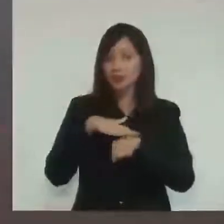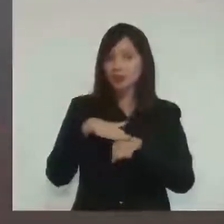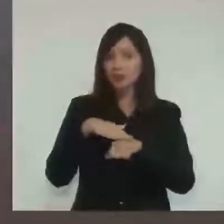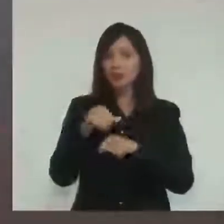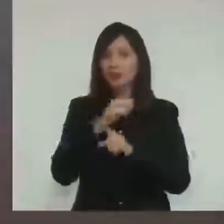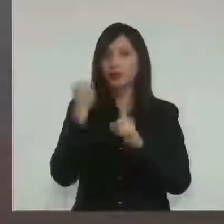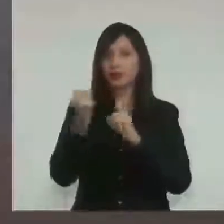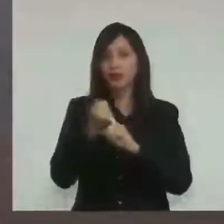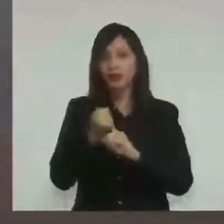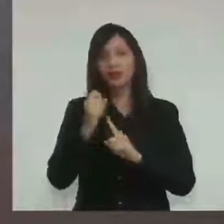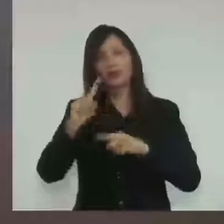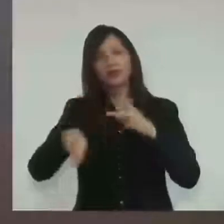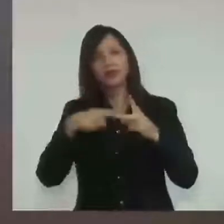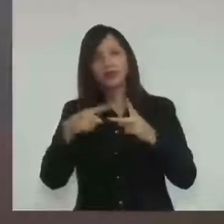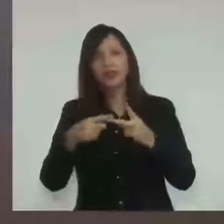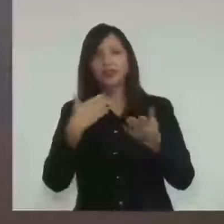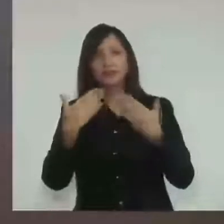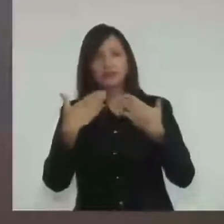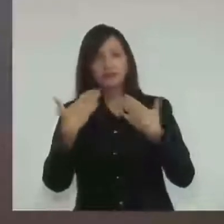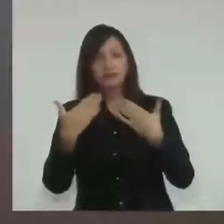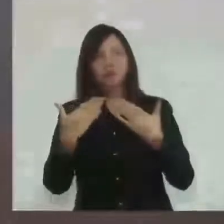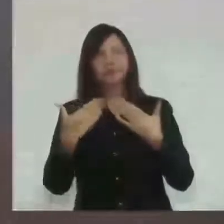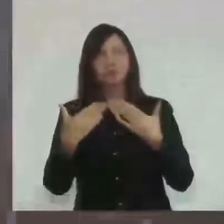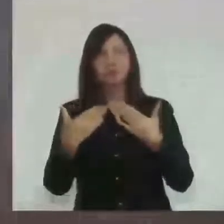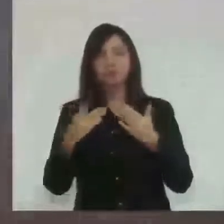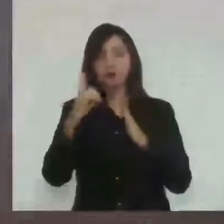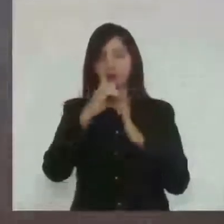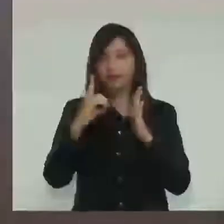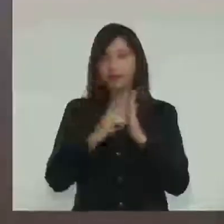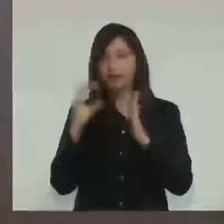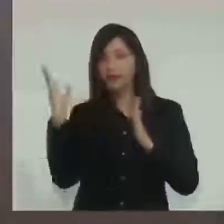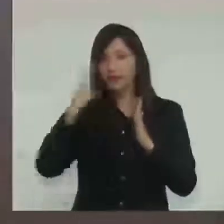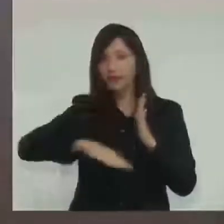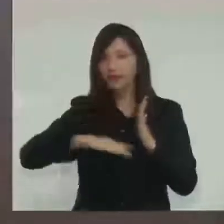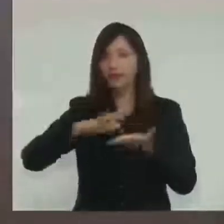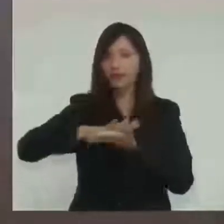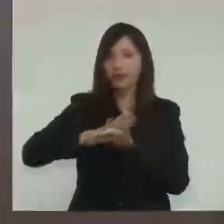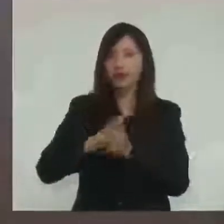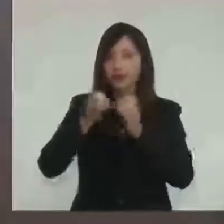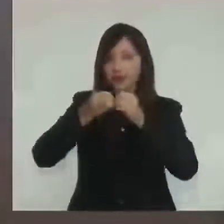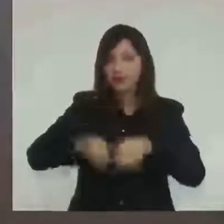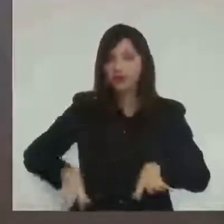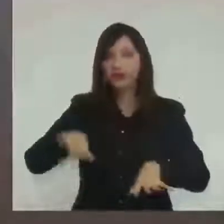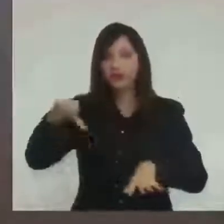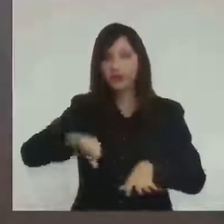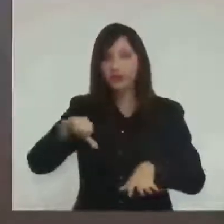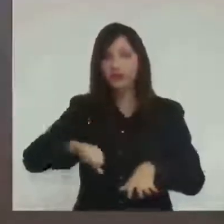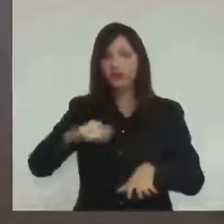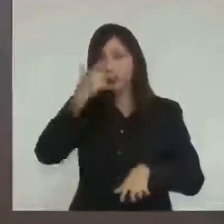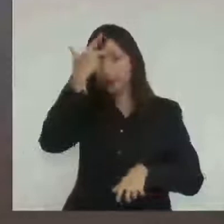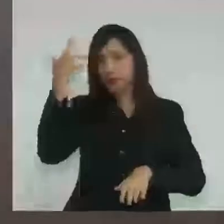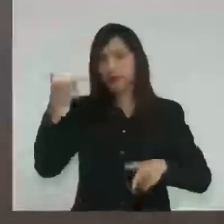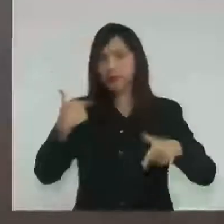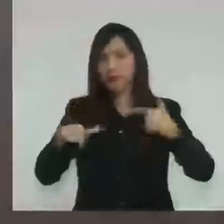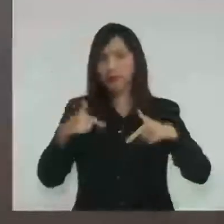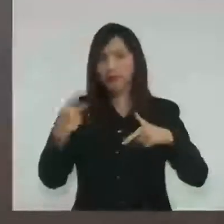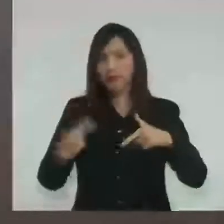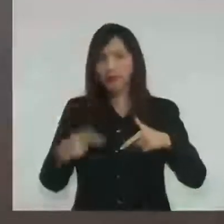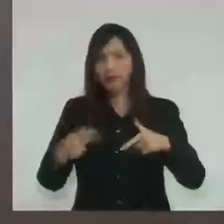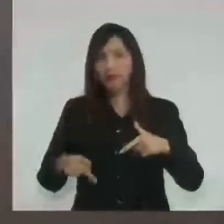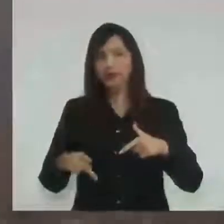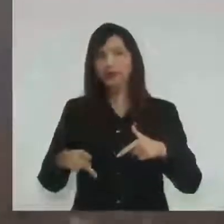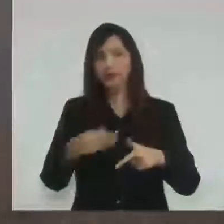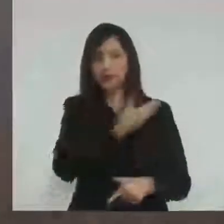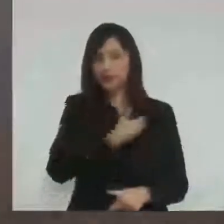sociais, depois vamos debater o problema do decreto da maldade, que está aí prejudicando os servidores, depois as cláusulas econômicas, eventualmente deixar por